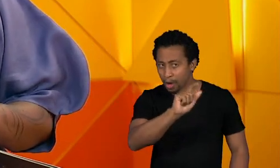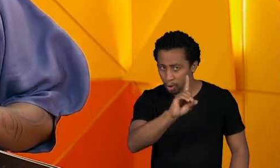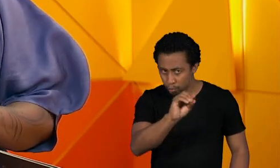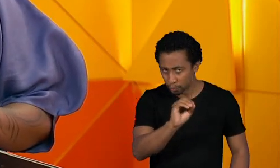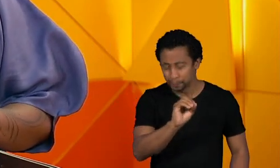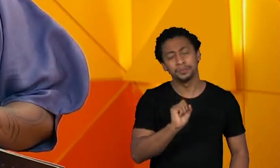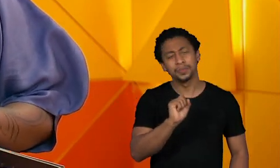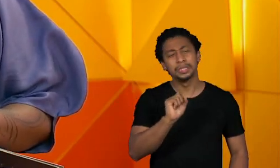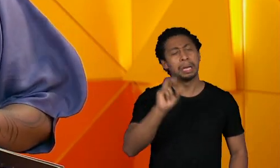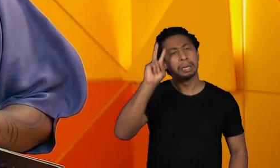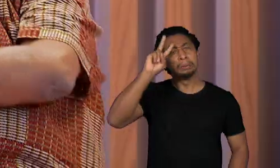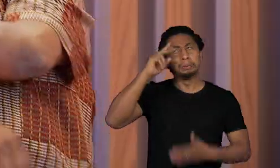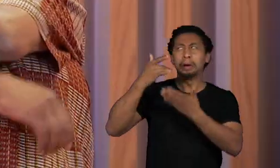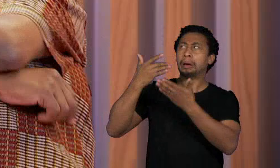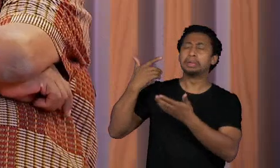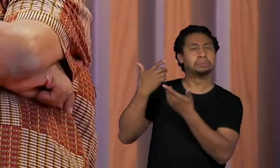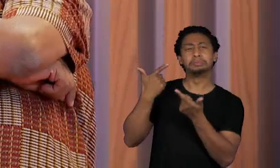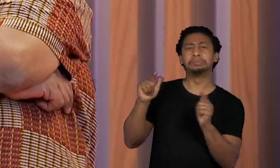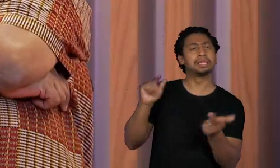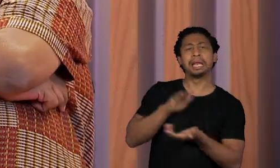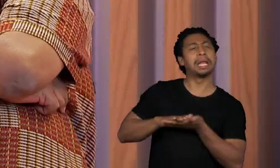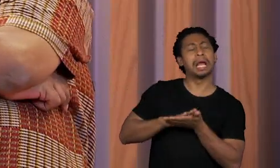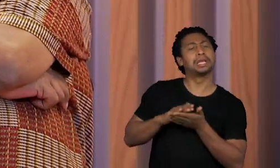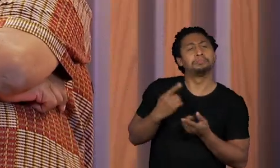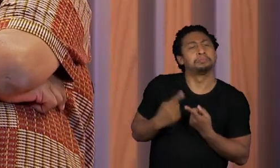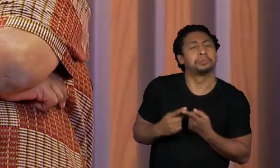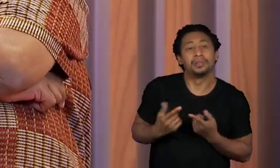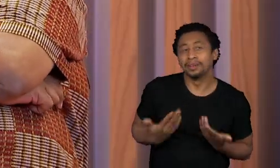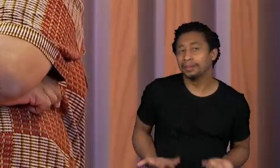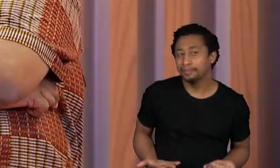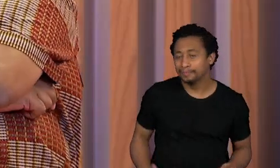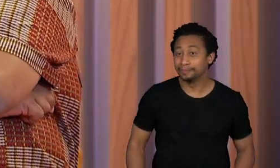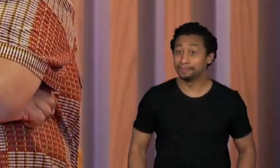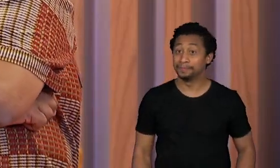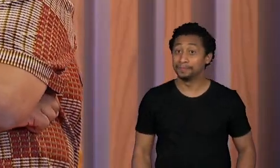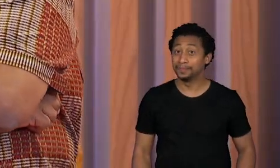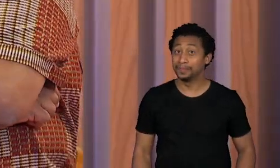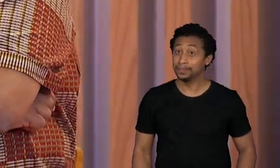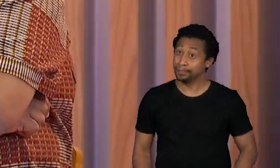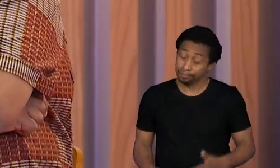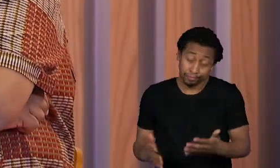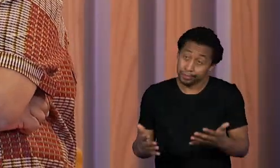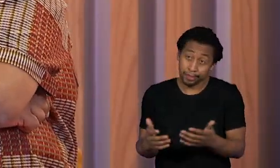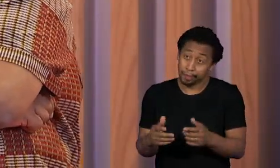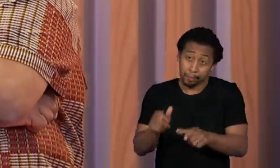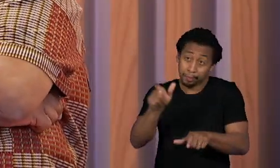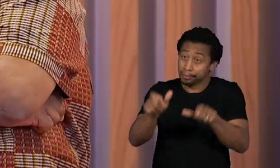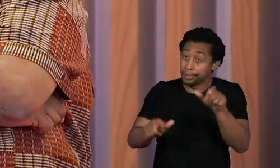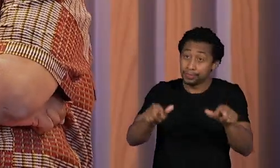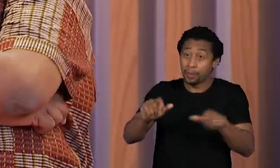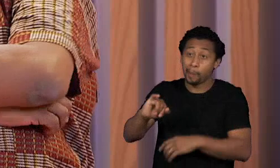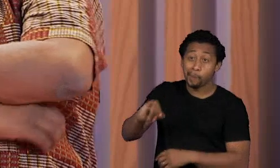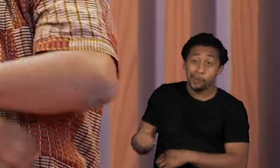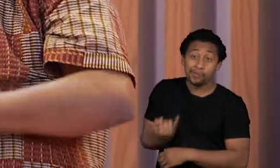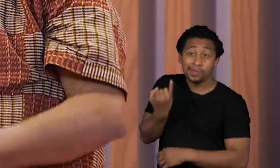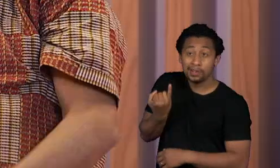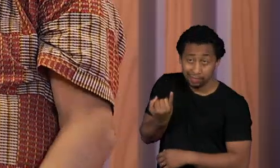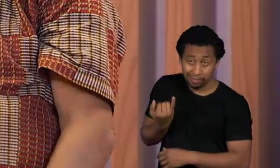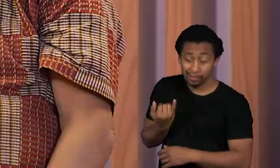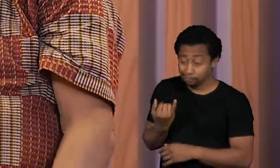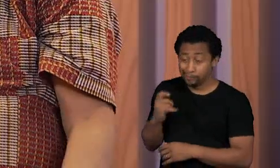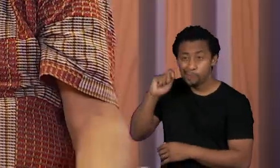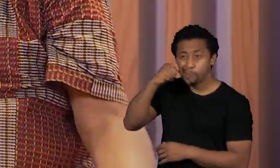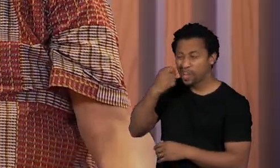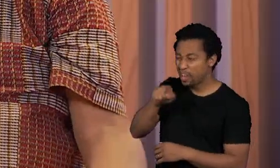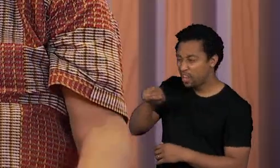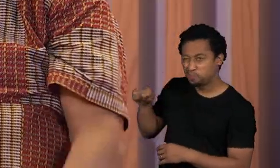Brasil sem memória? São a todos aqueles que são favorecidos pela nossa ausência de memória.